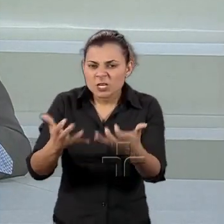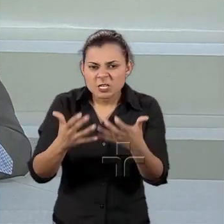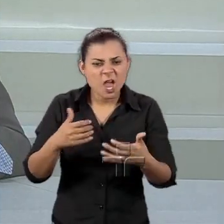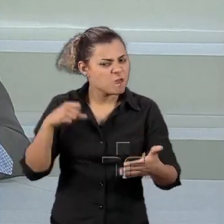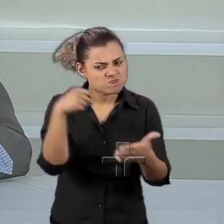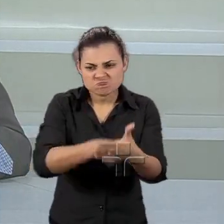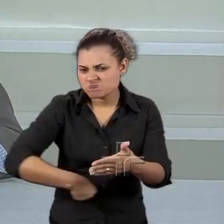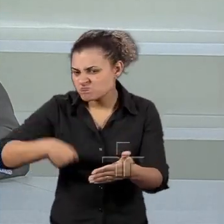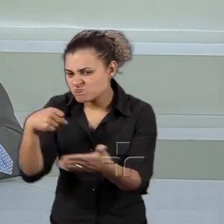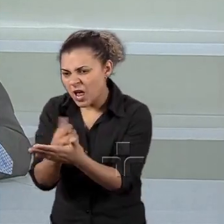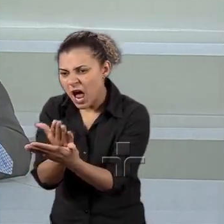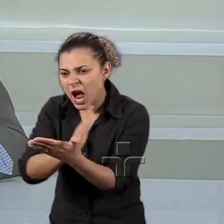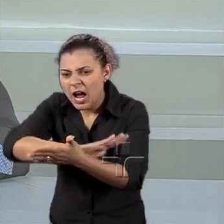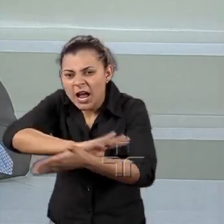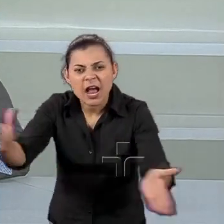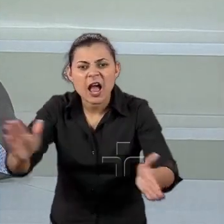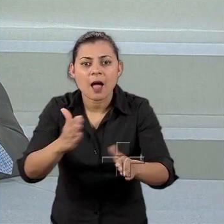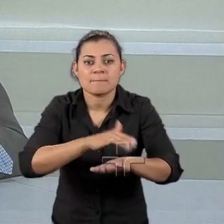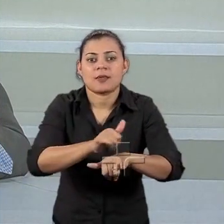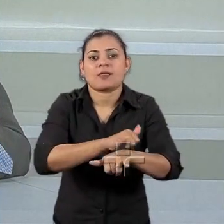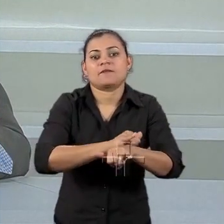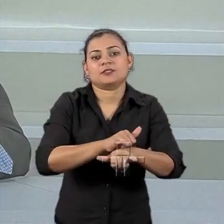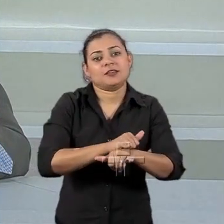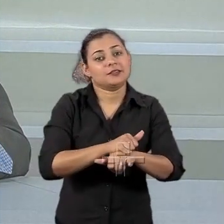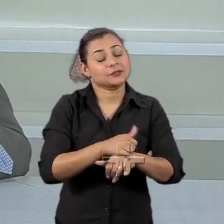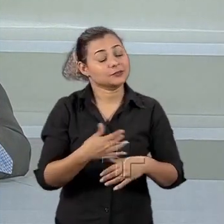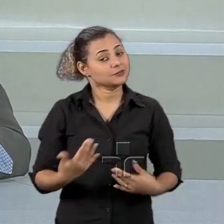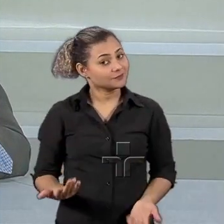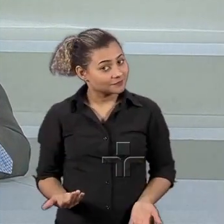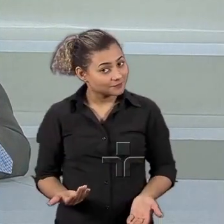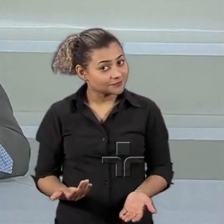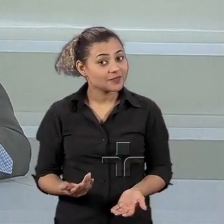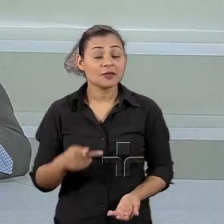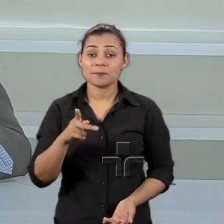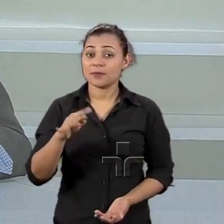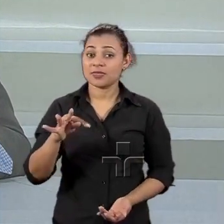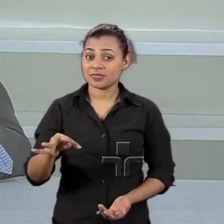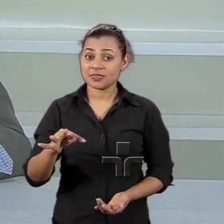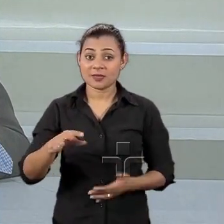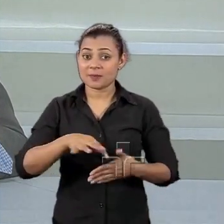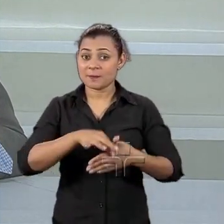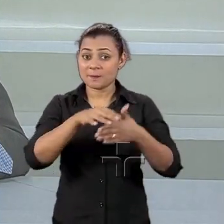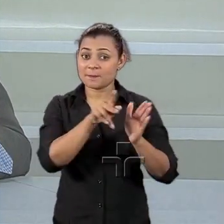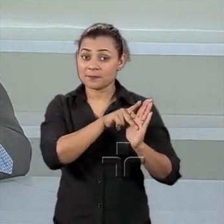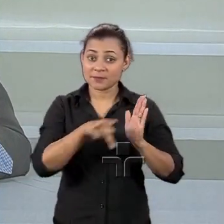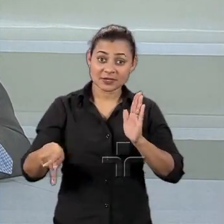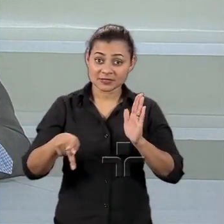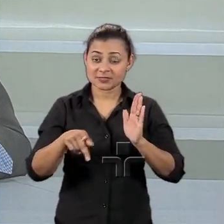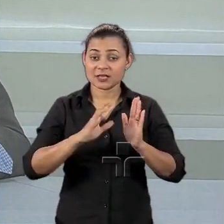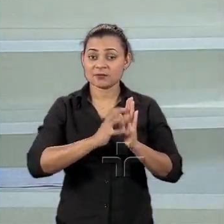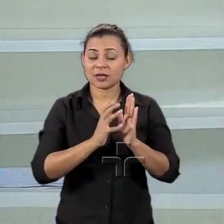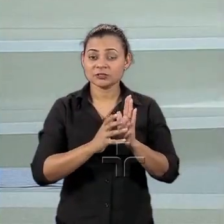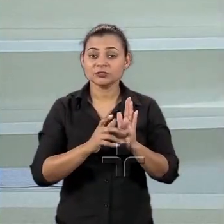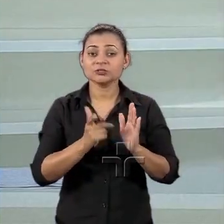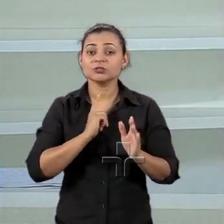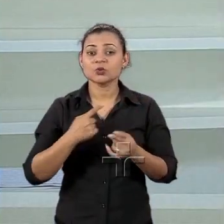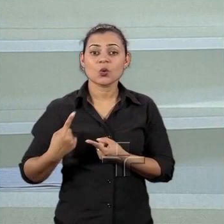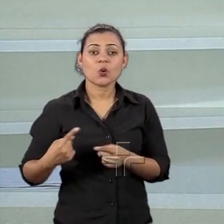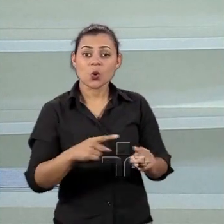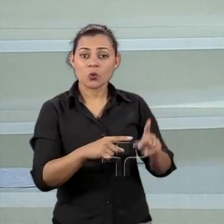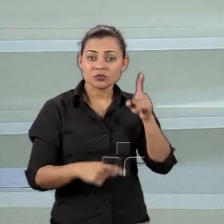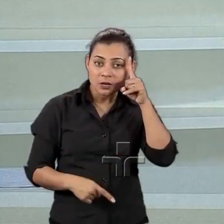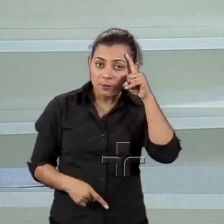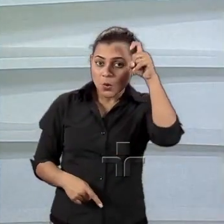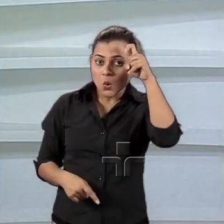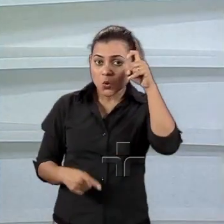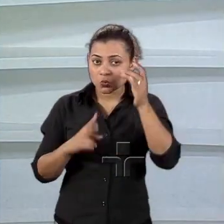para acabar com a Lava Jato. A carta que a presidente do PT faz contra o juiz Sérgio Moro, na